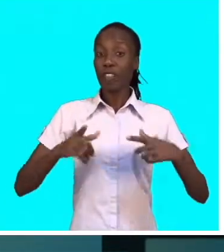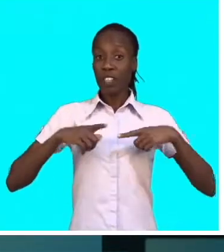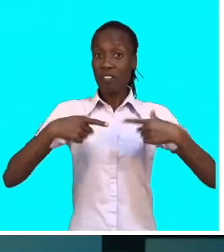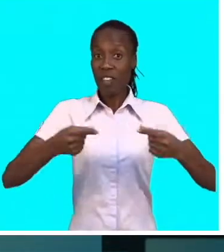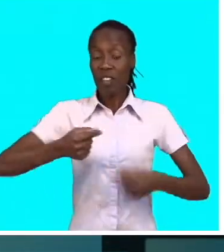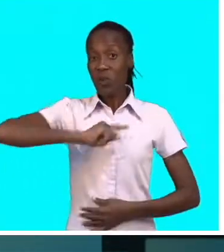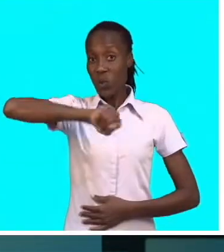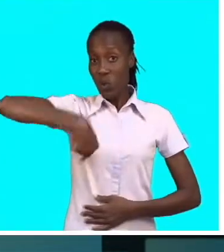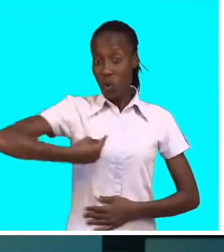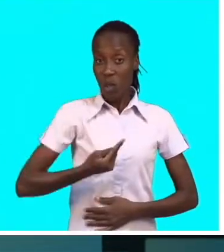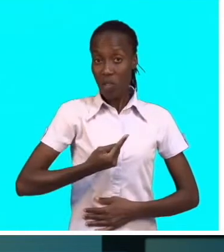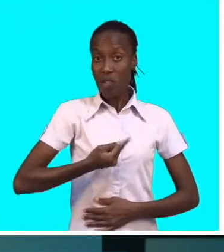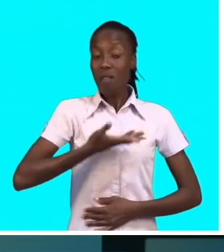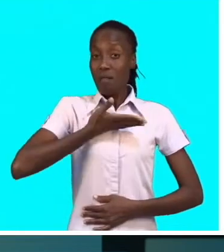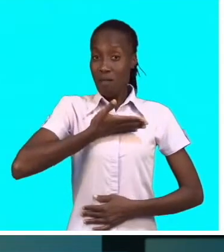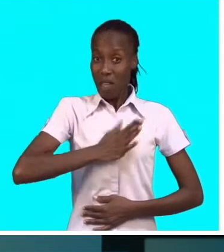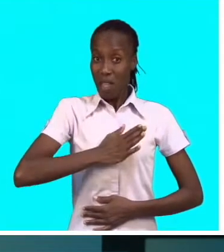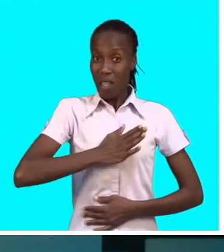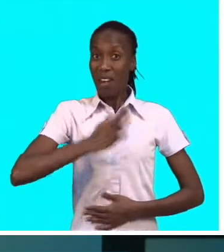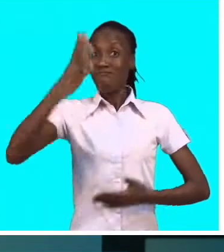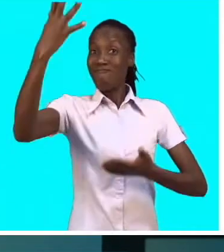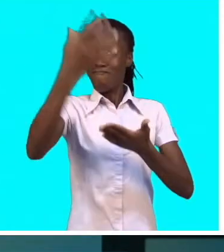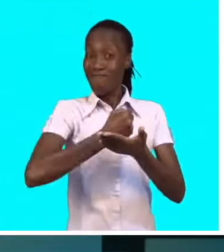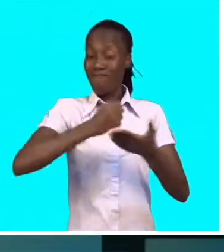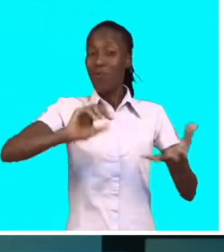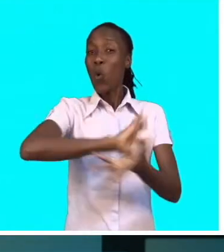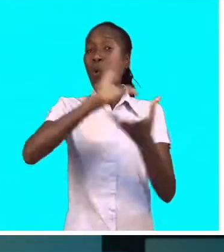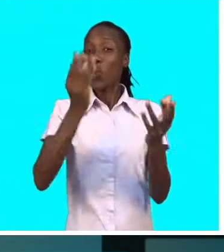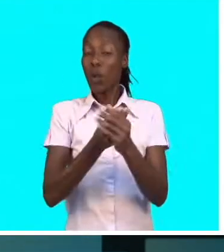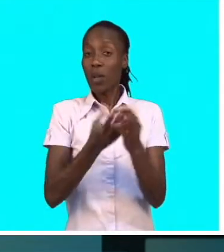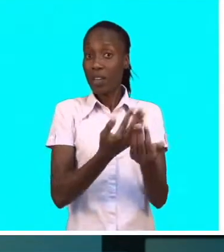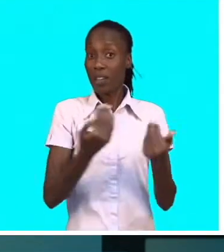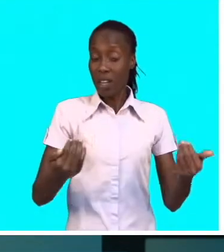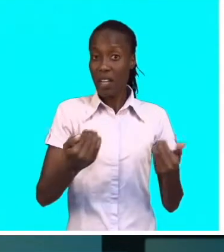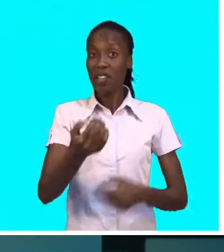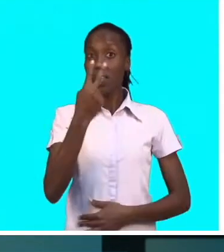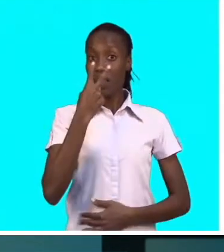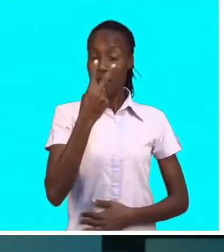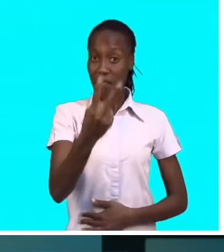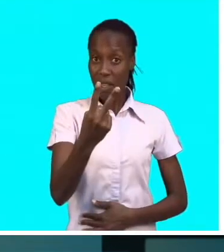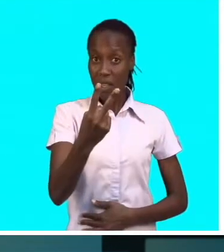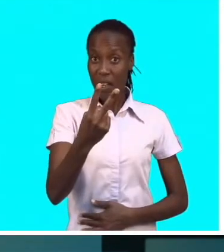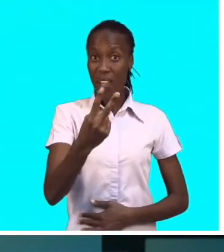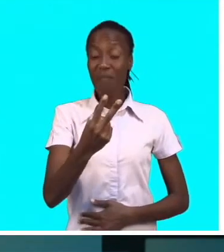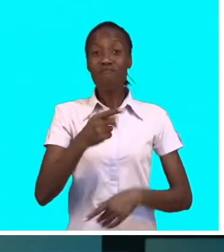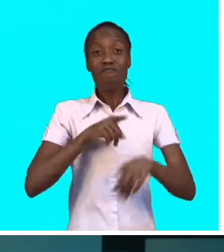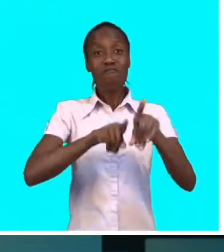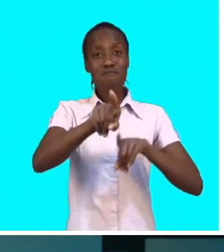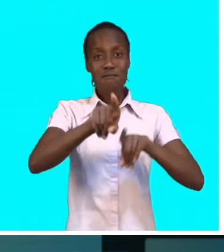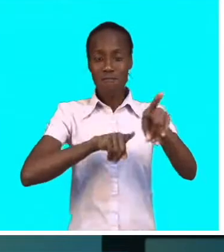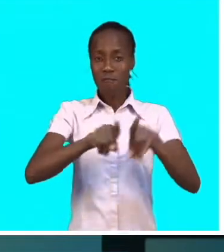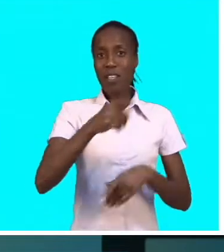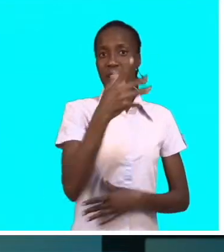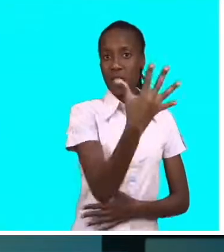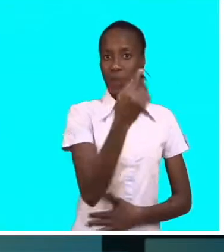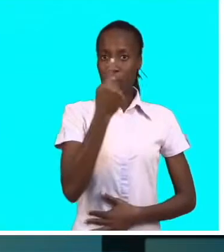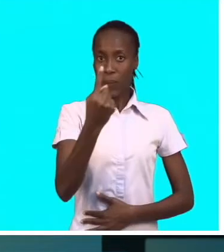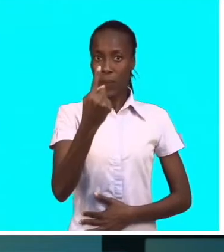O nosso interesse é alcançar todas as crianças. É ver que concorreram 51.